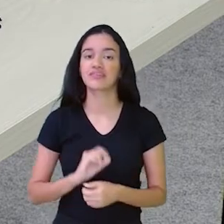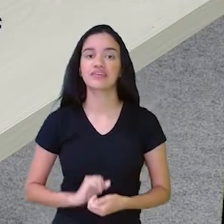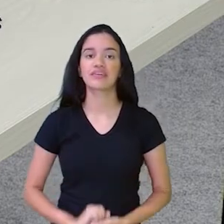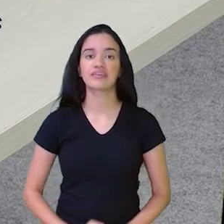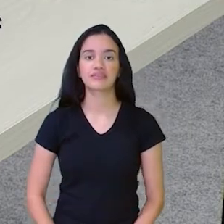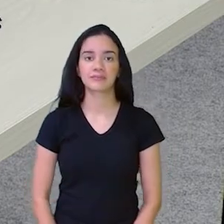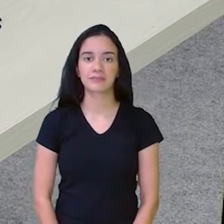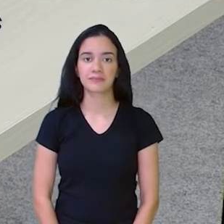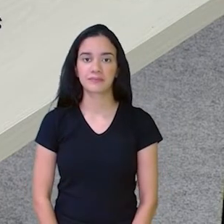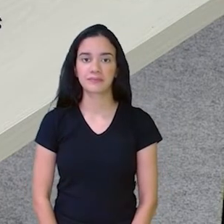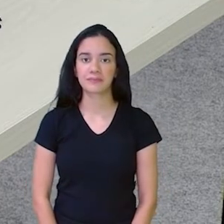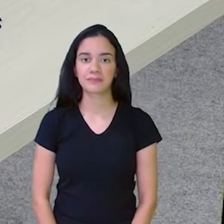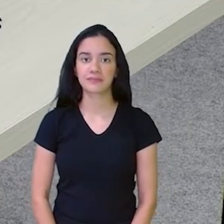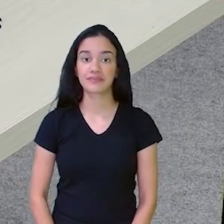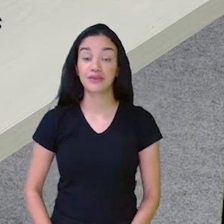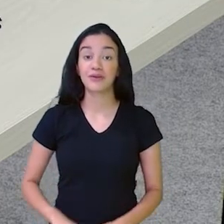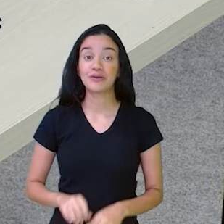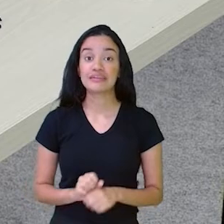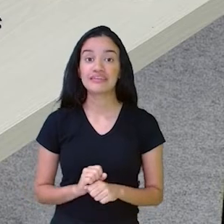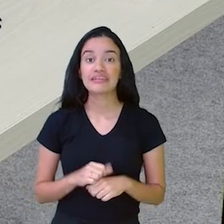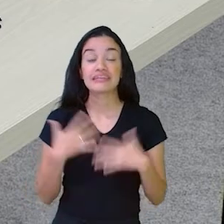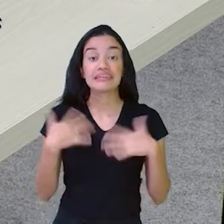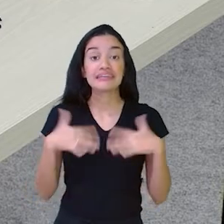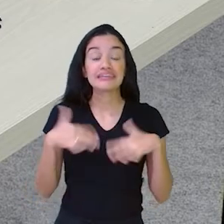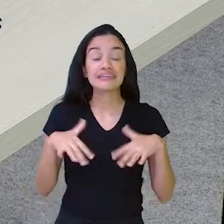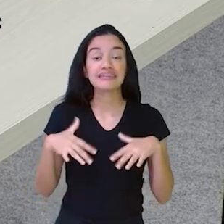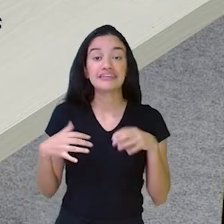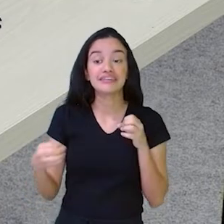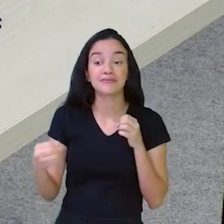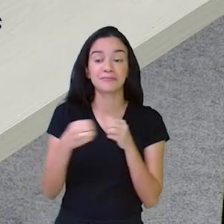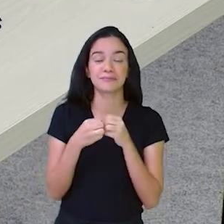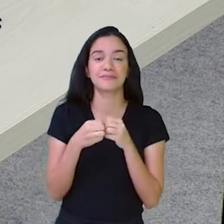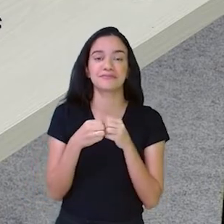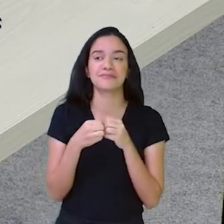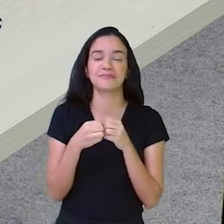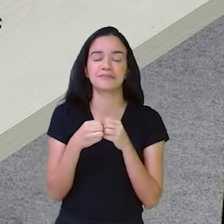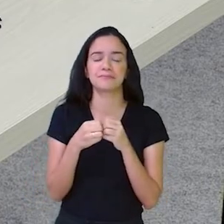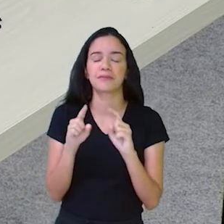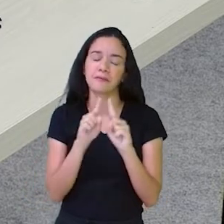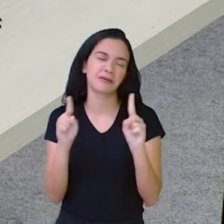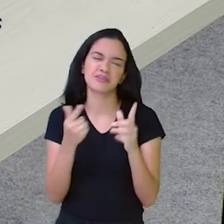Vai... Ui, já bateu aqui, pronto, vou colocar aqui mesmo, não tem problema.